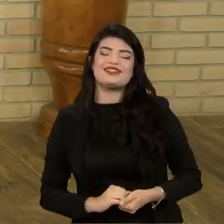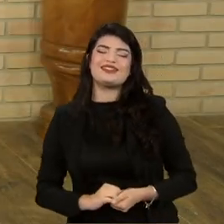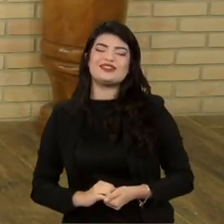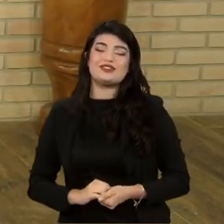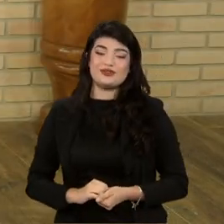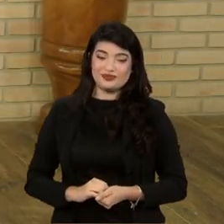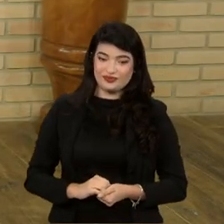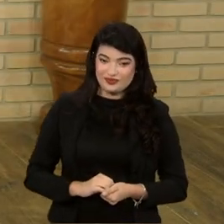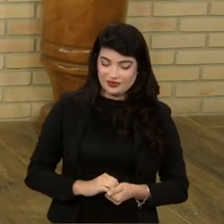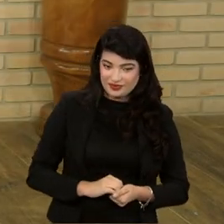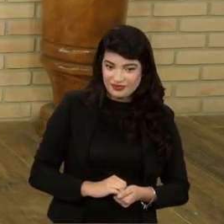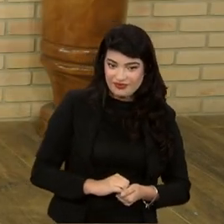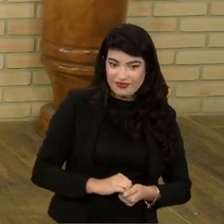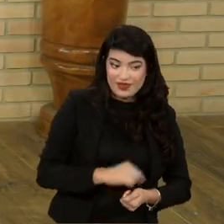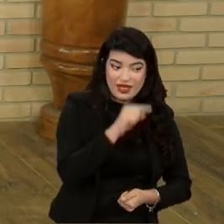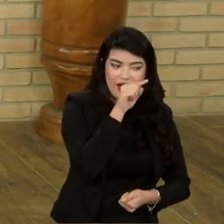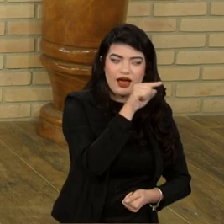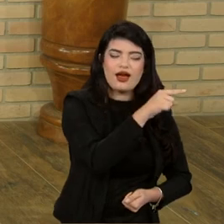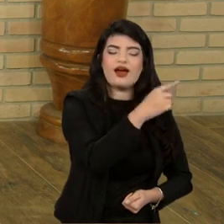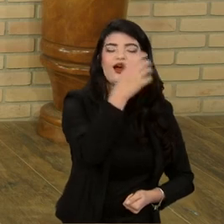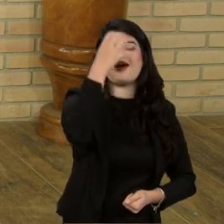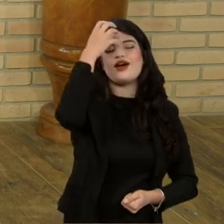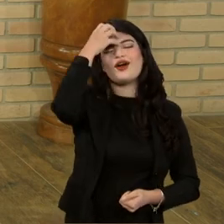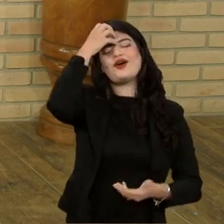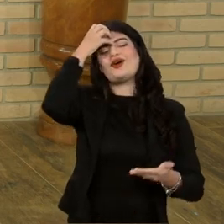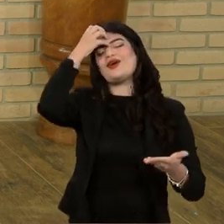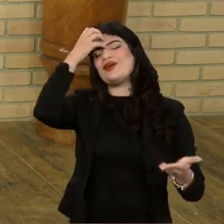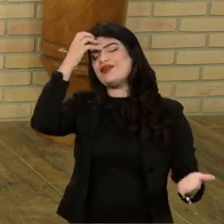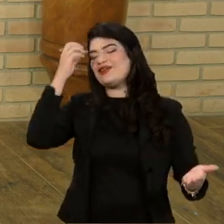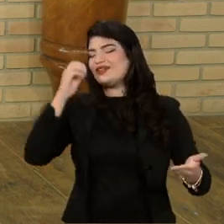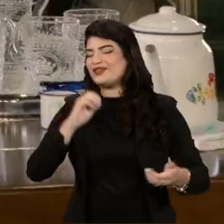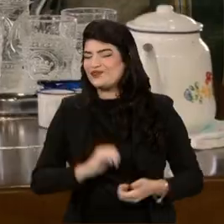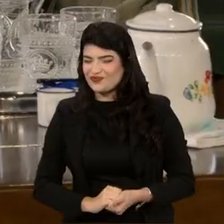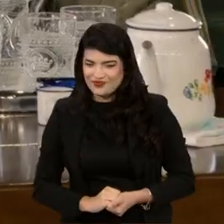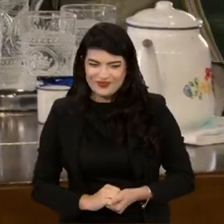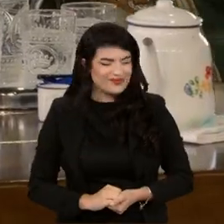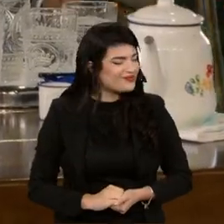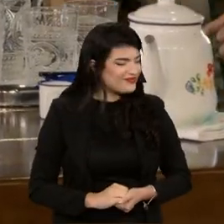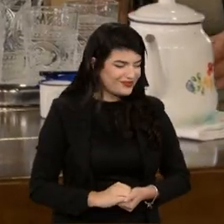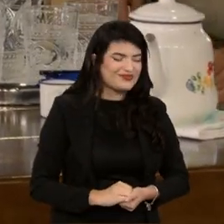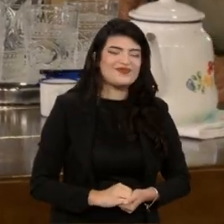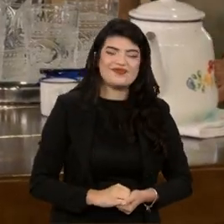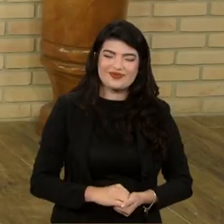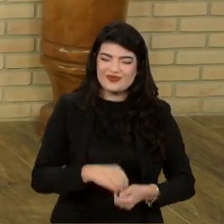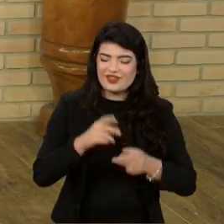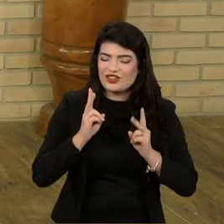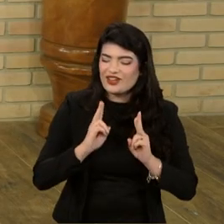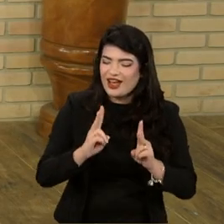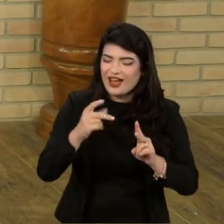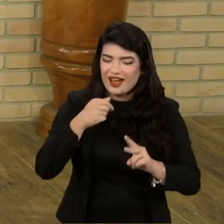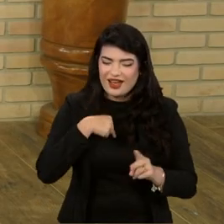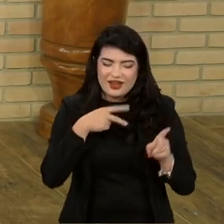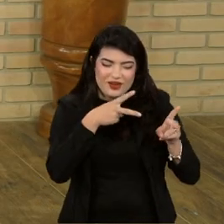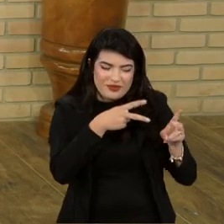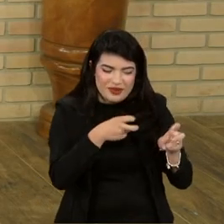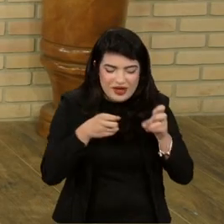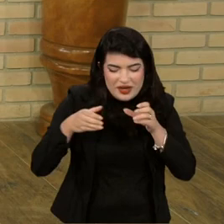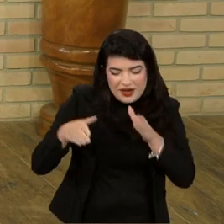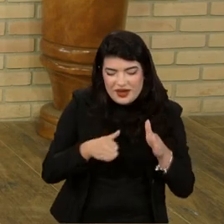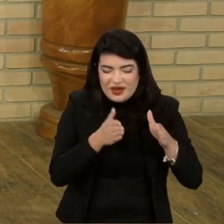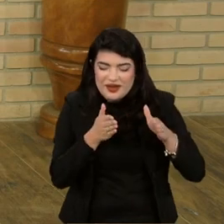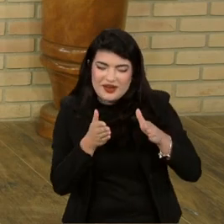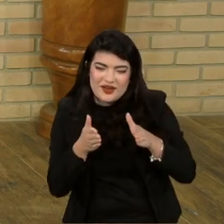Minas. Ela é culpada, ué, ué, ué, por eu viver nas estradas,